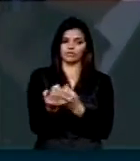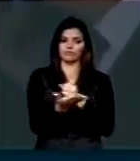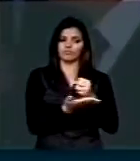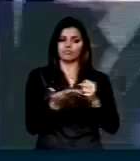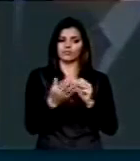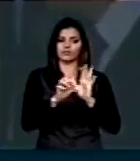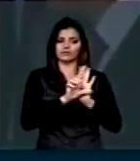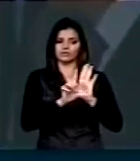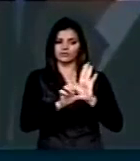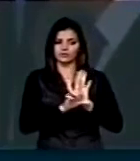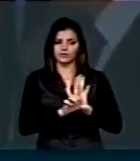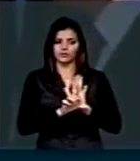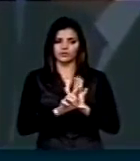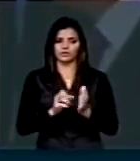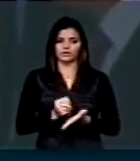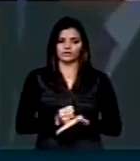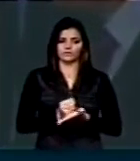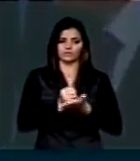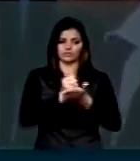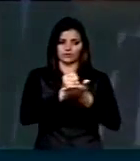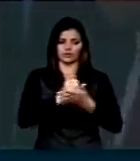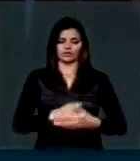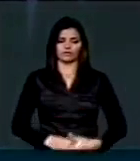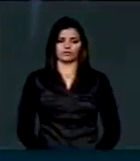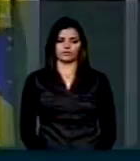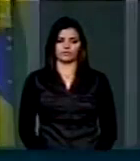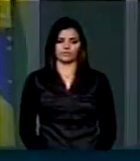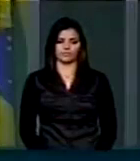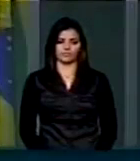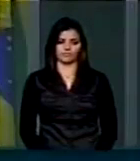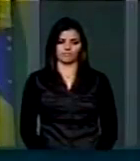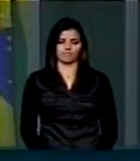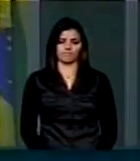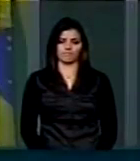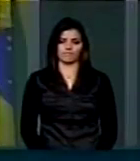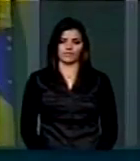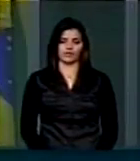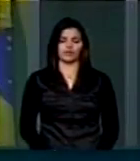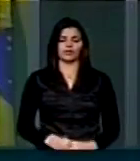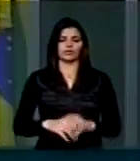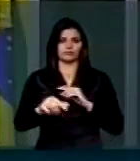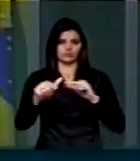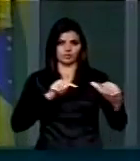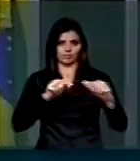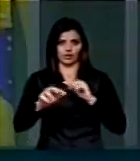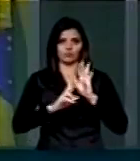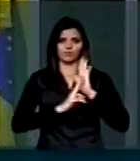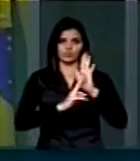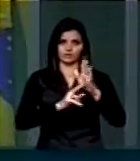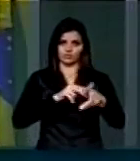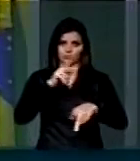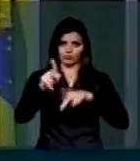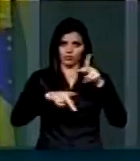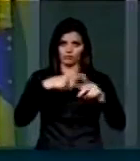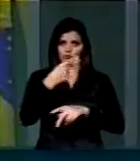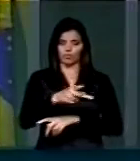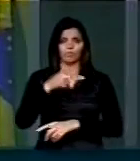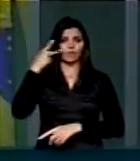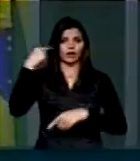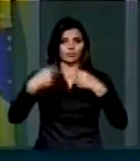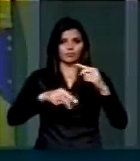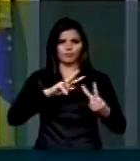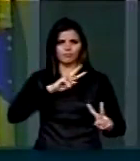princípios legais que sustentam o exercício do mandato representativo por um parlamentar